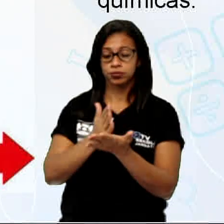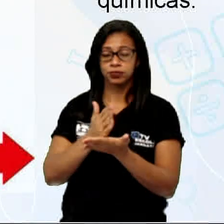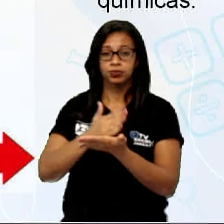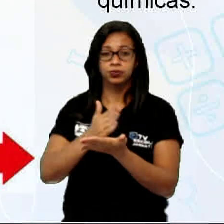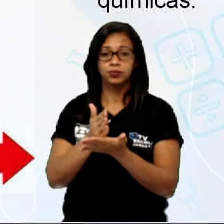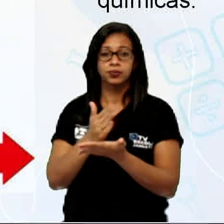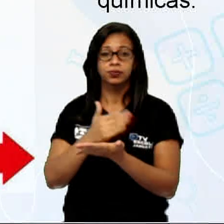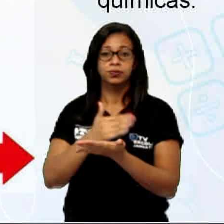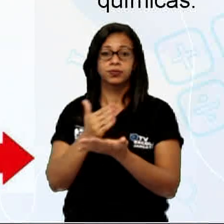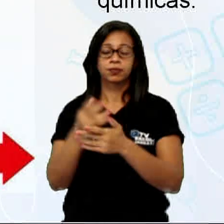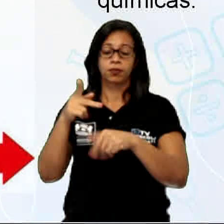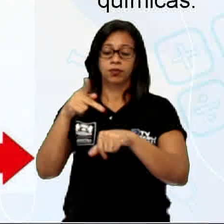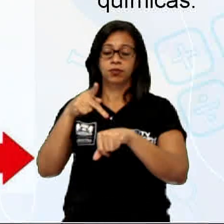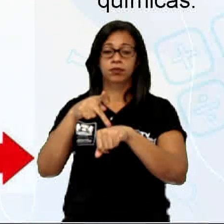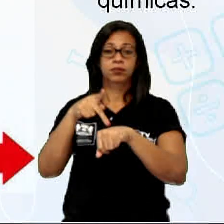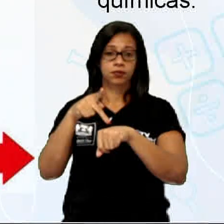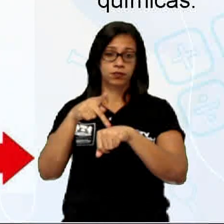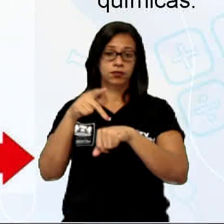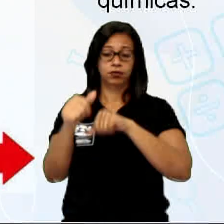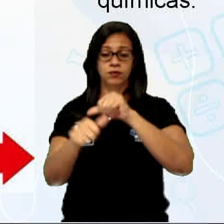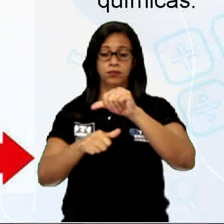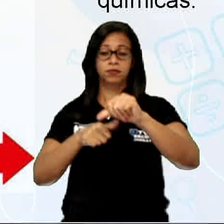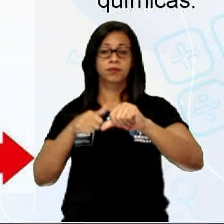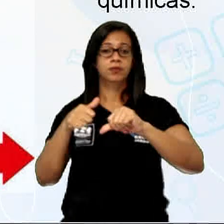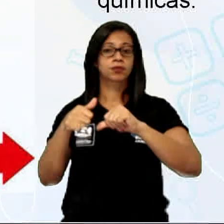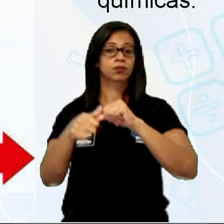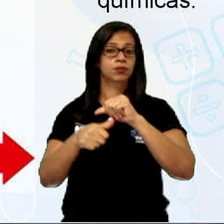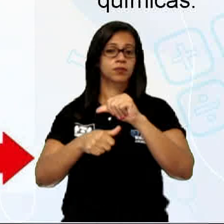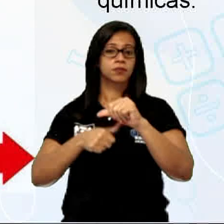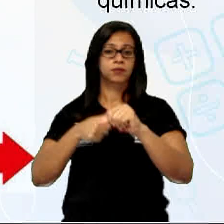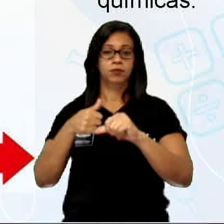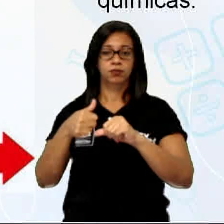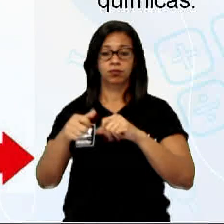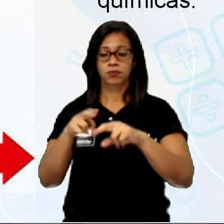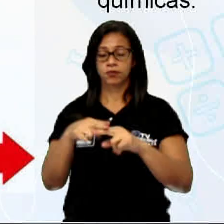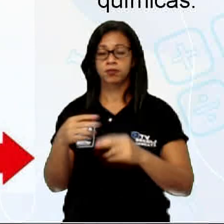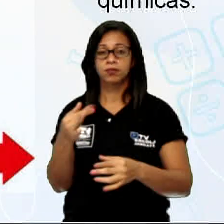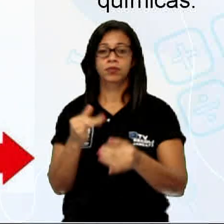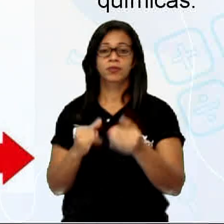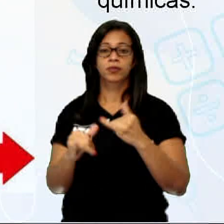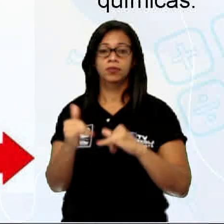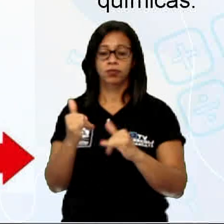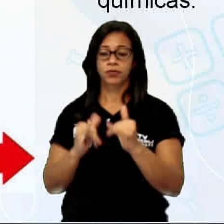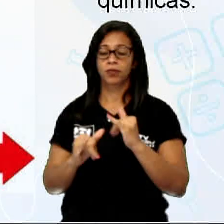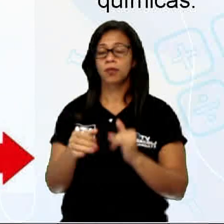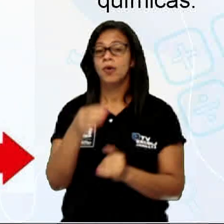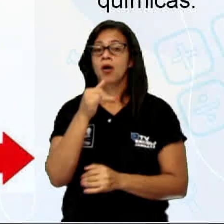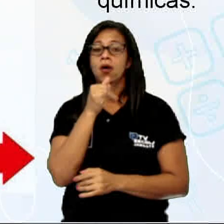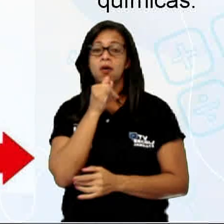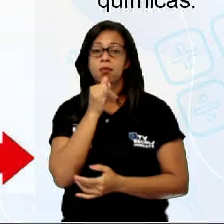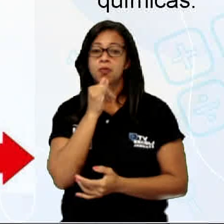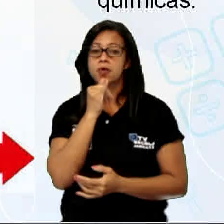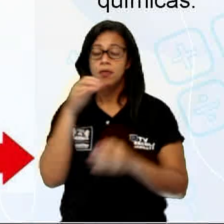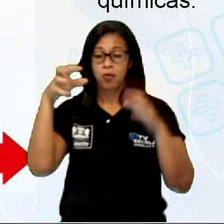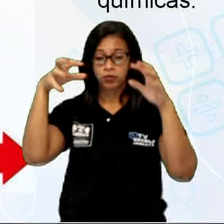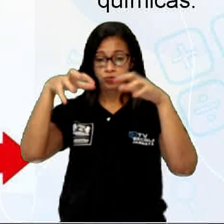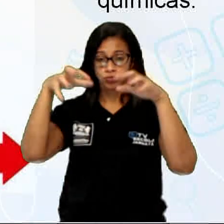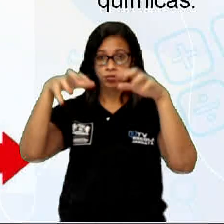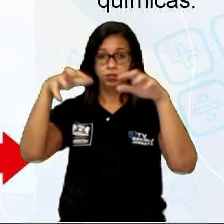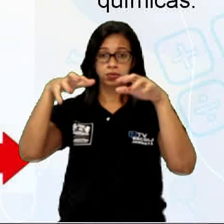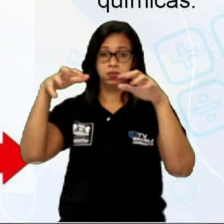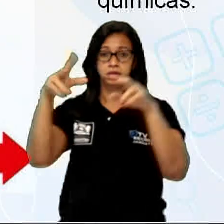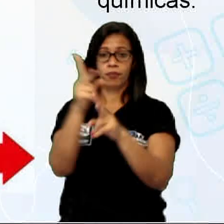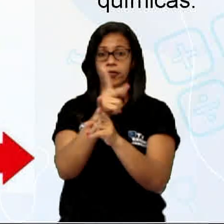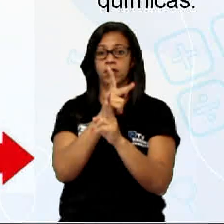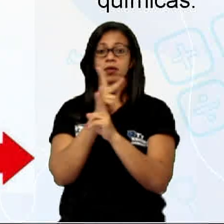suas propriedades químicas. O intemperismo são chuvas, o vento e também